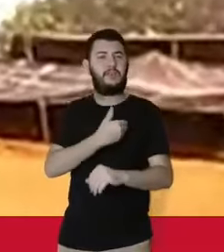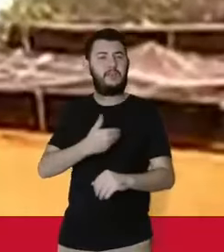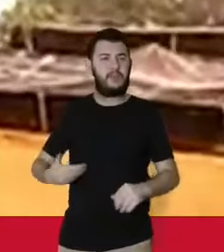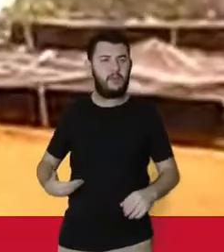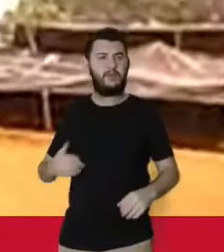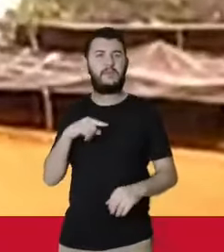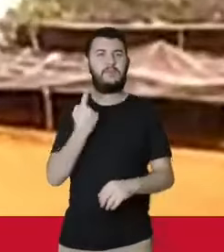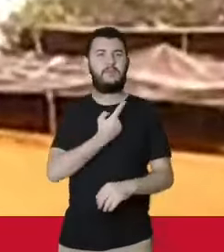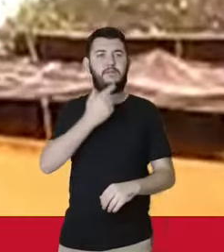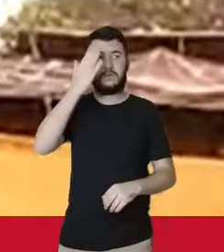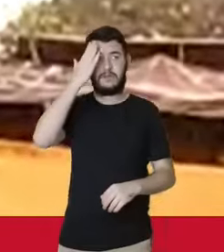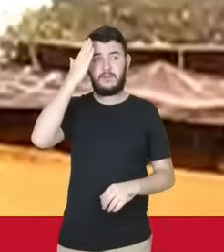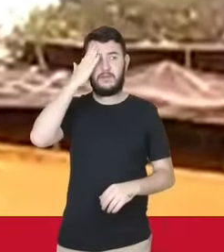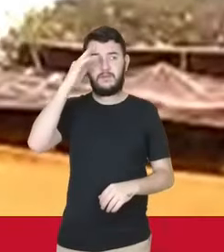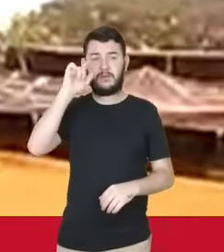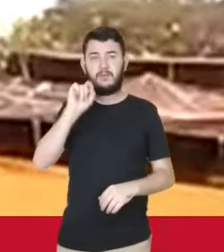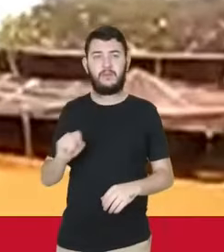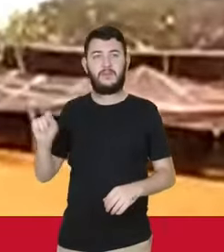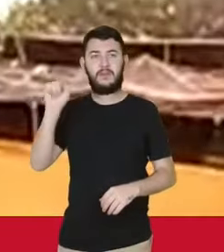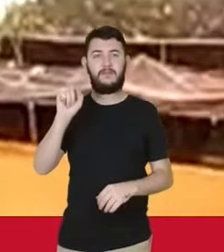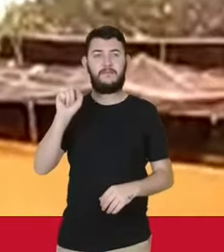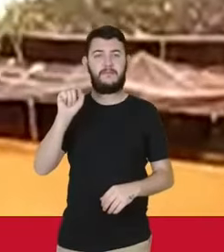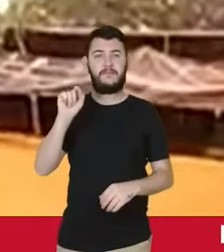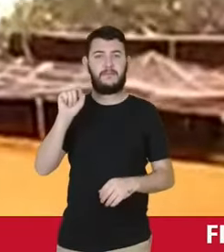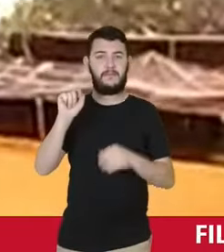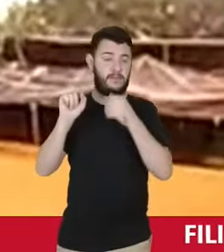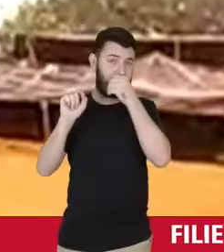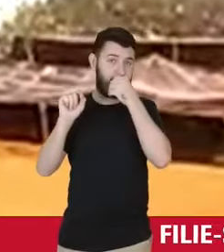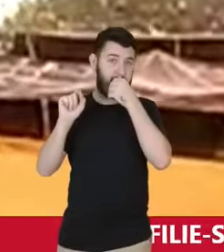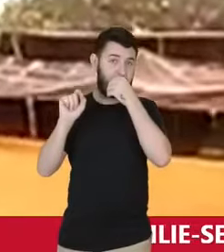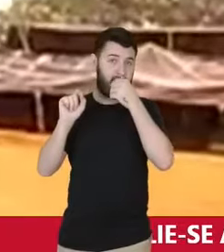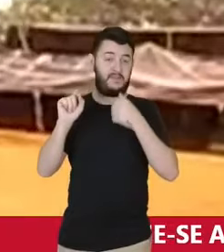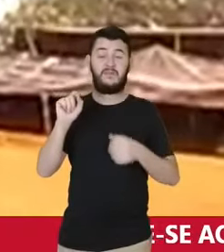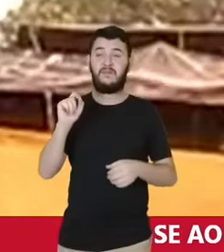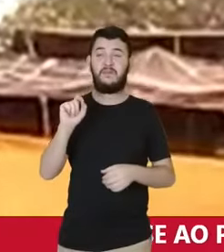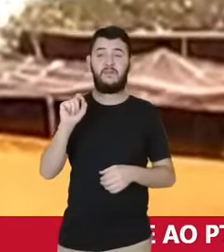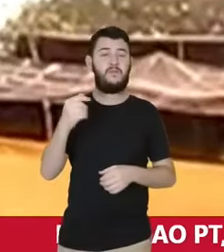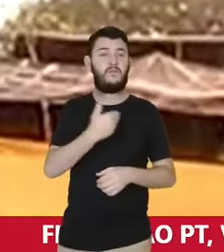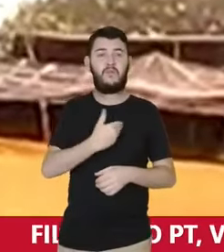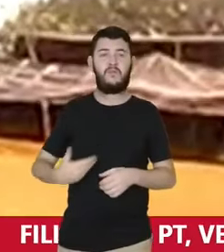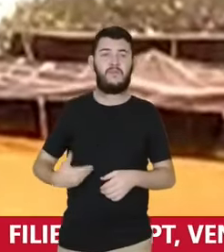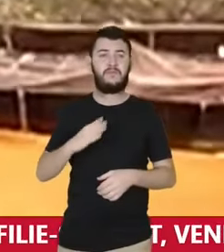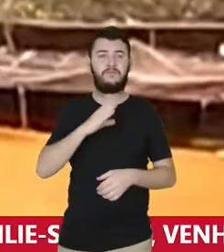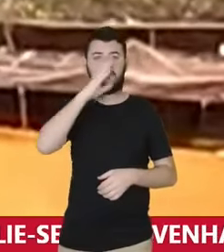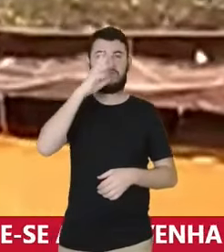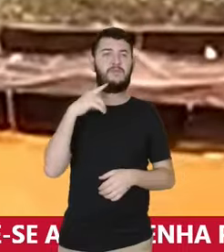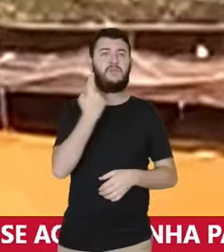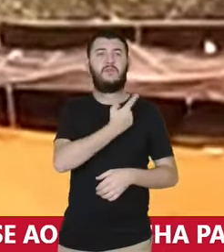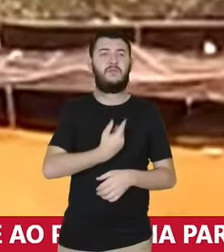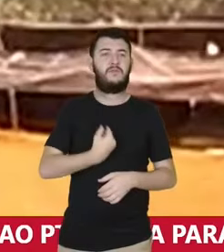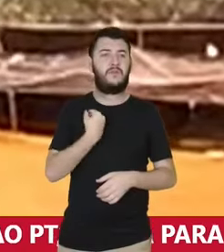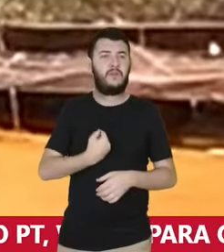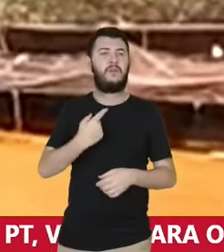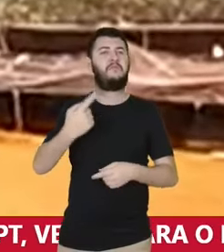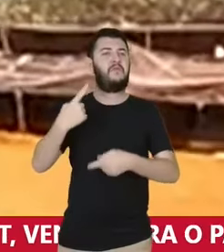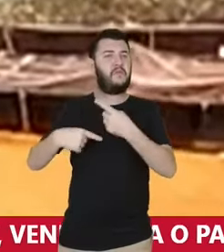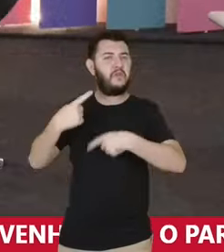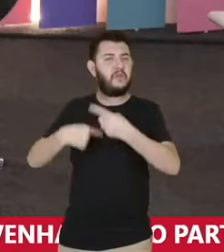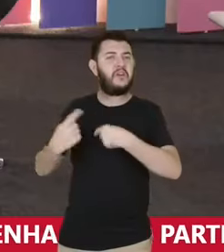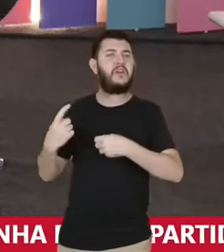né, esses mandatos desde que o novo presidente entrou, nós temos vivido um retrocesso completo.